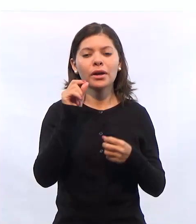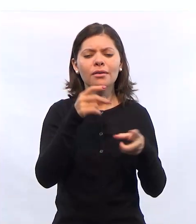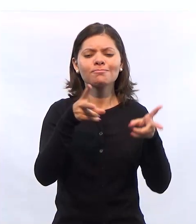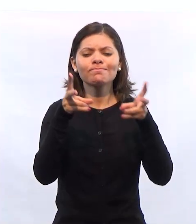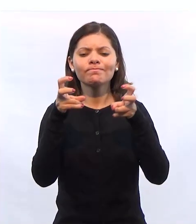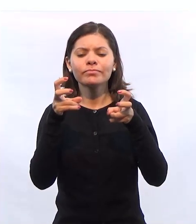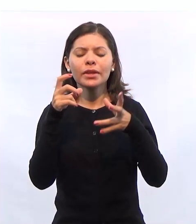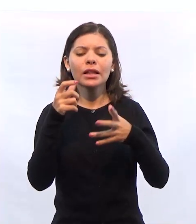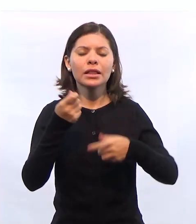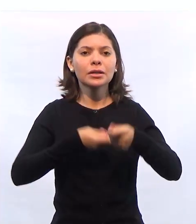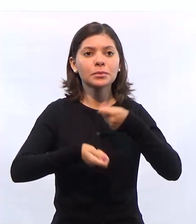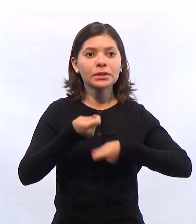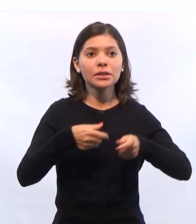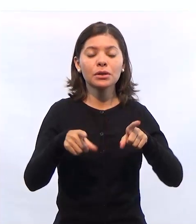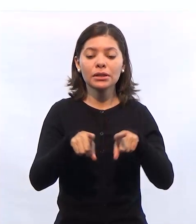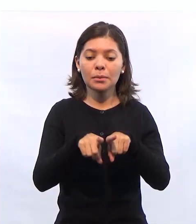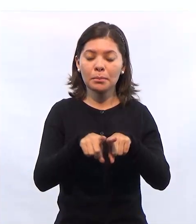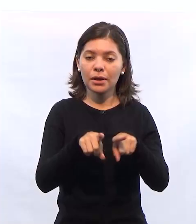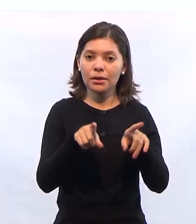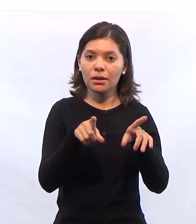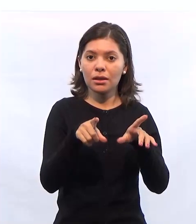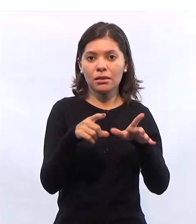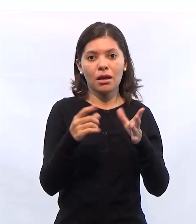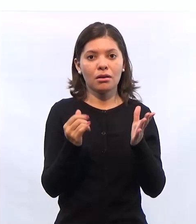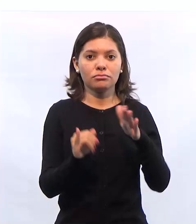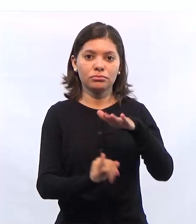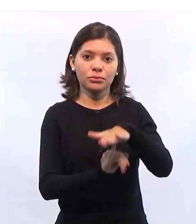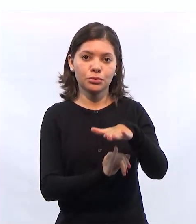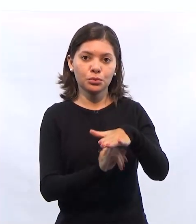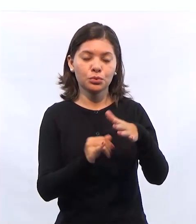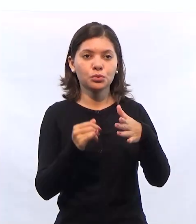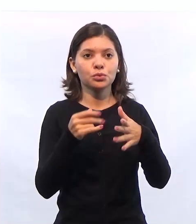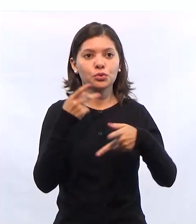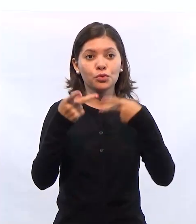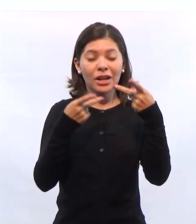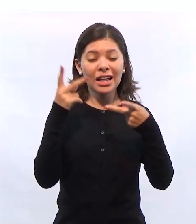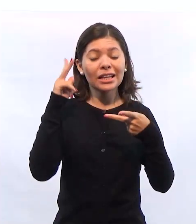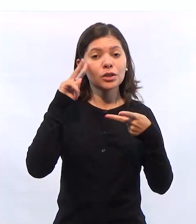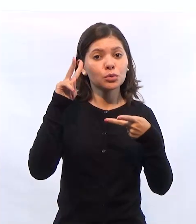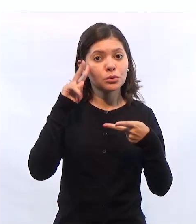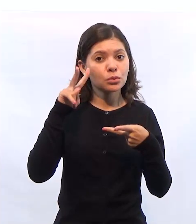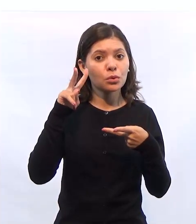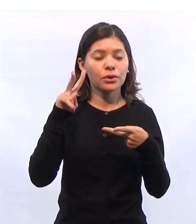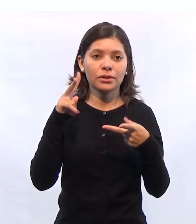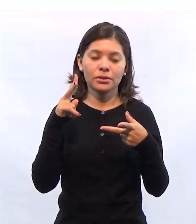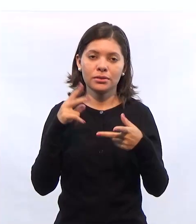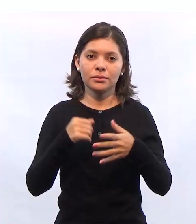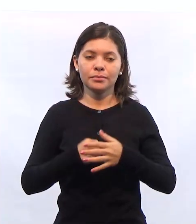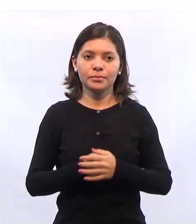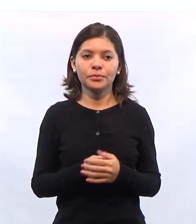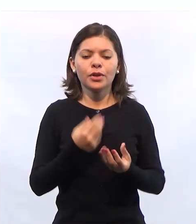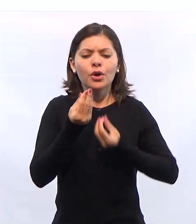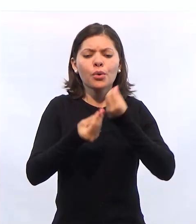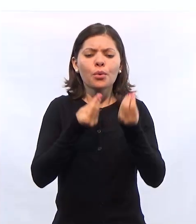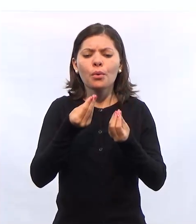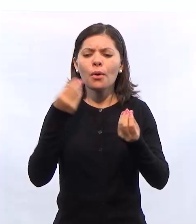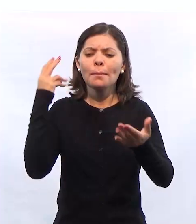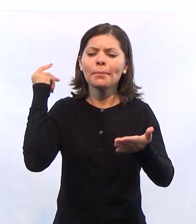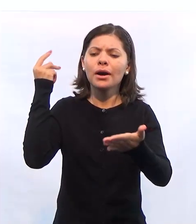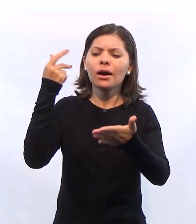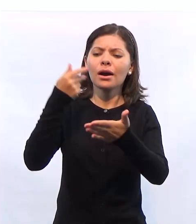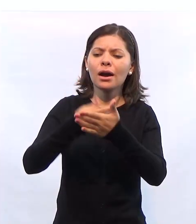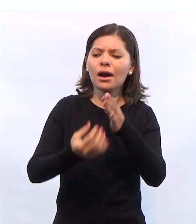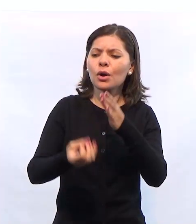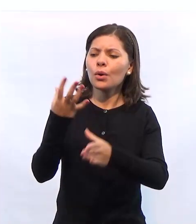da administração e também das organizações vamos falar dessa história das organizações como tudo